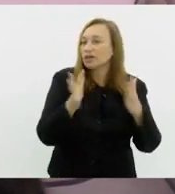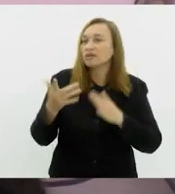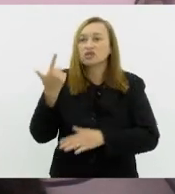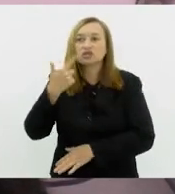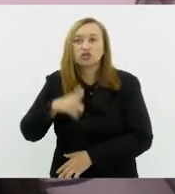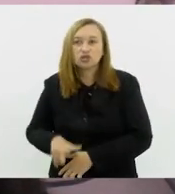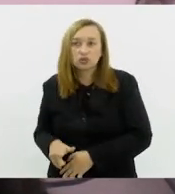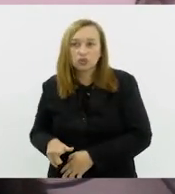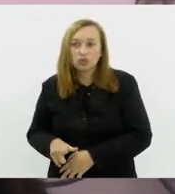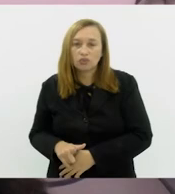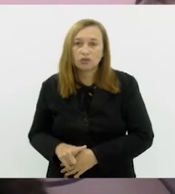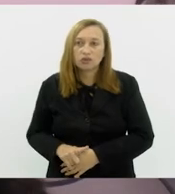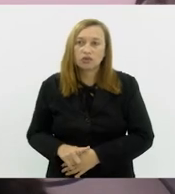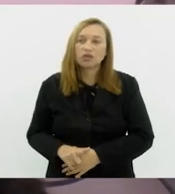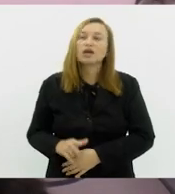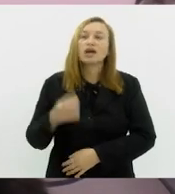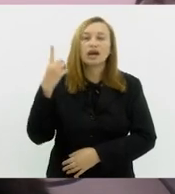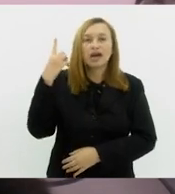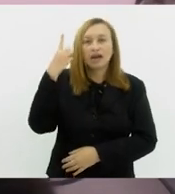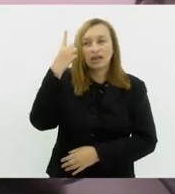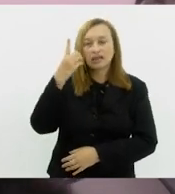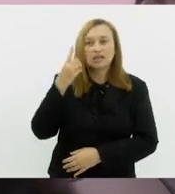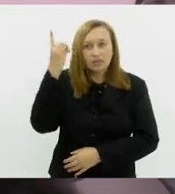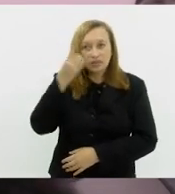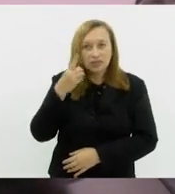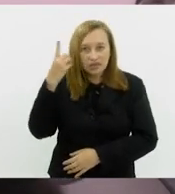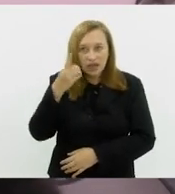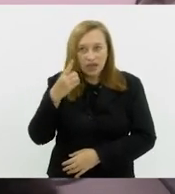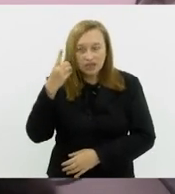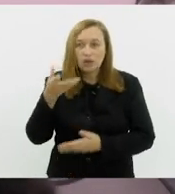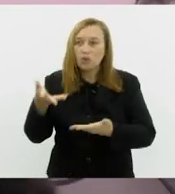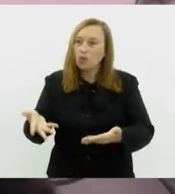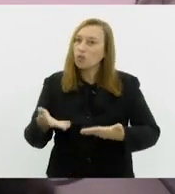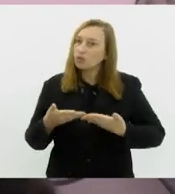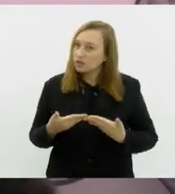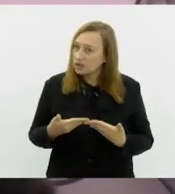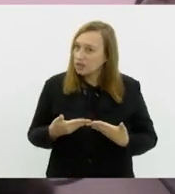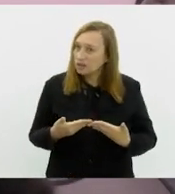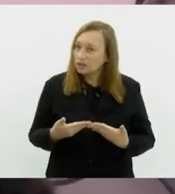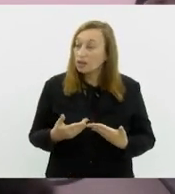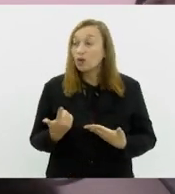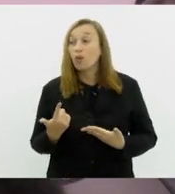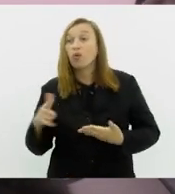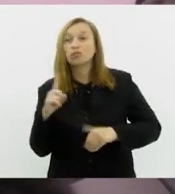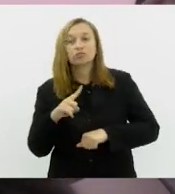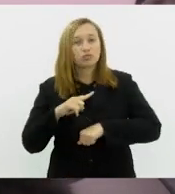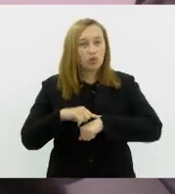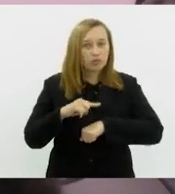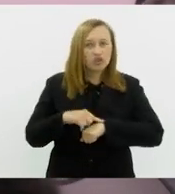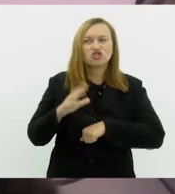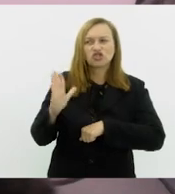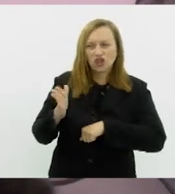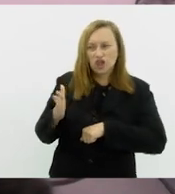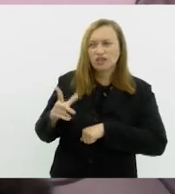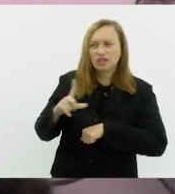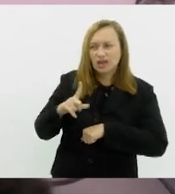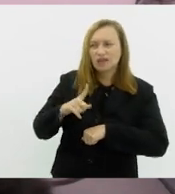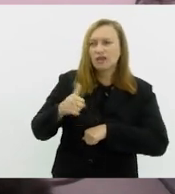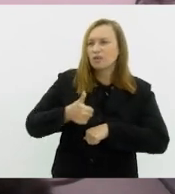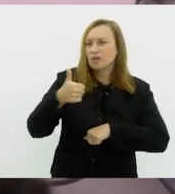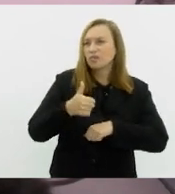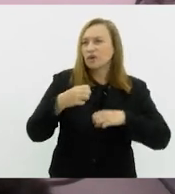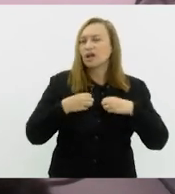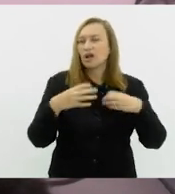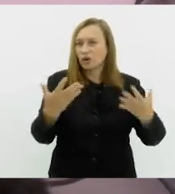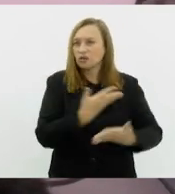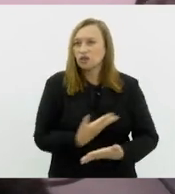uma vez a deputada por nos convidar por outro momento, né? A gente já teve uma primeira audiência, né,